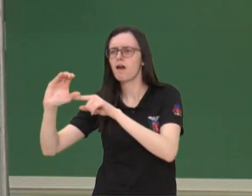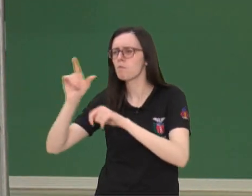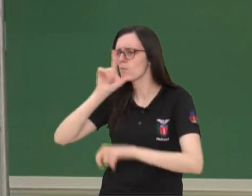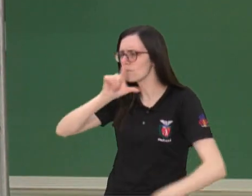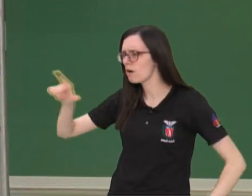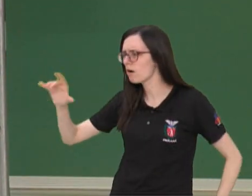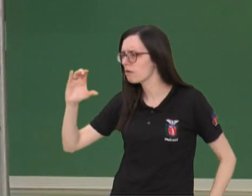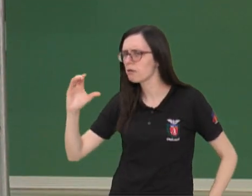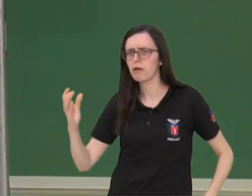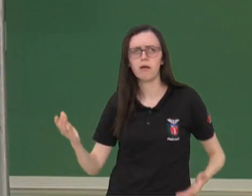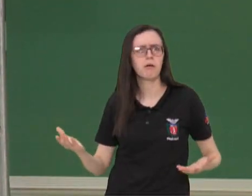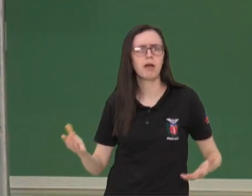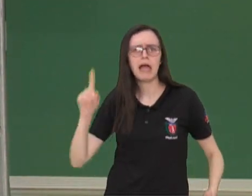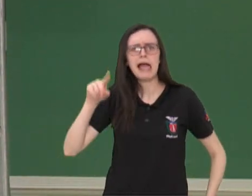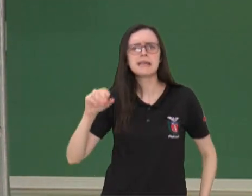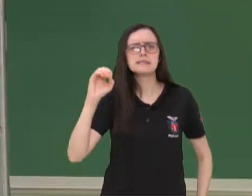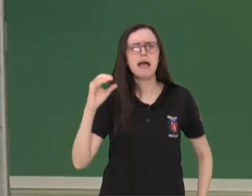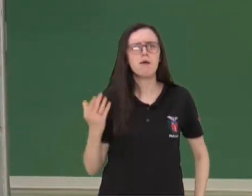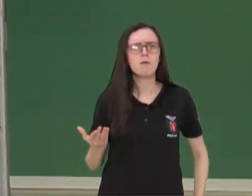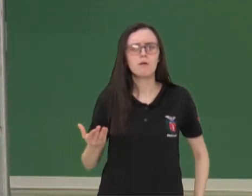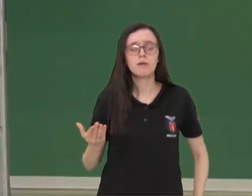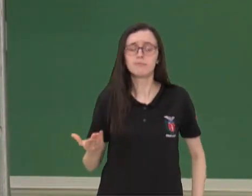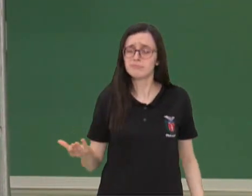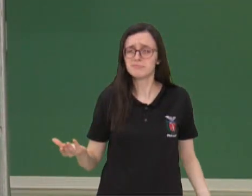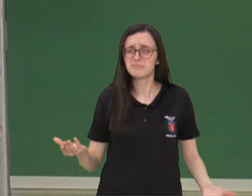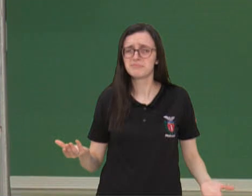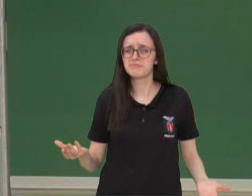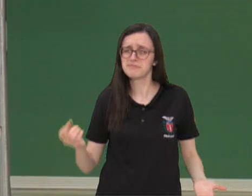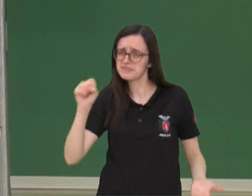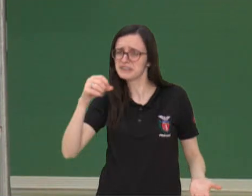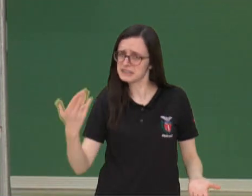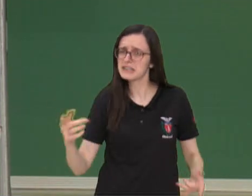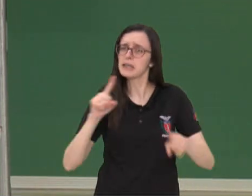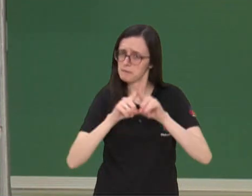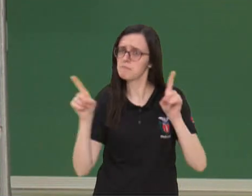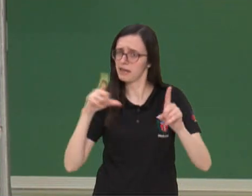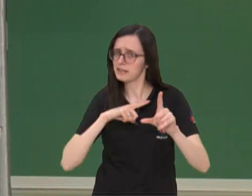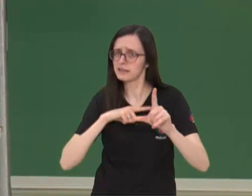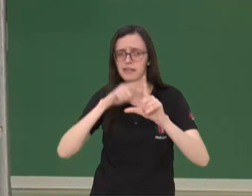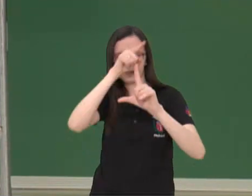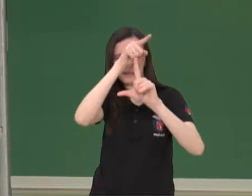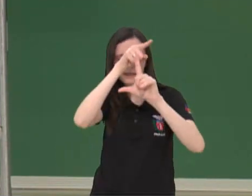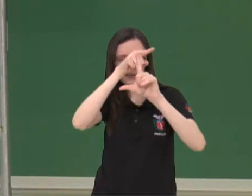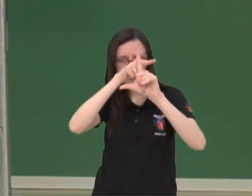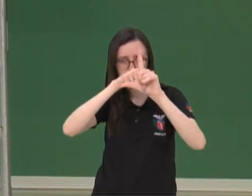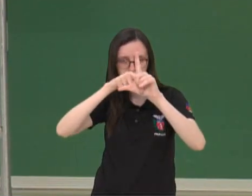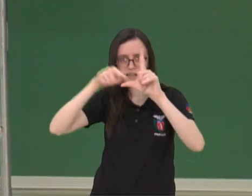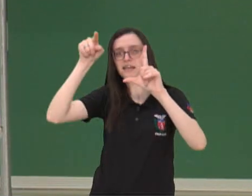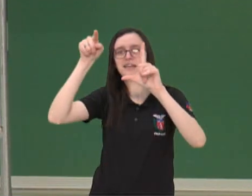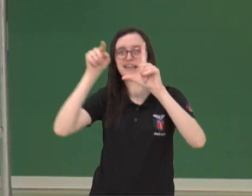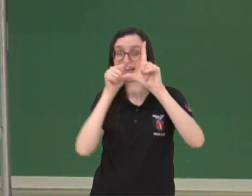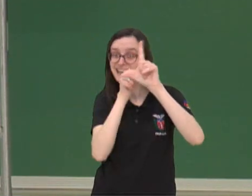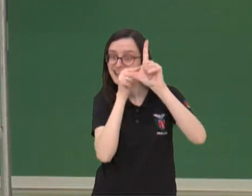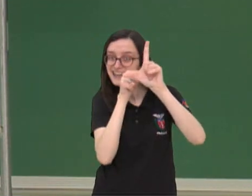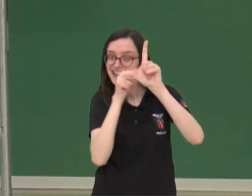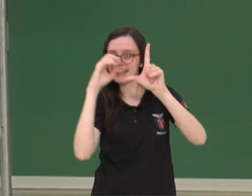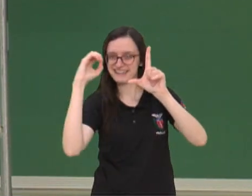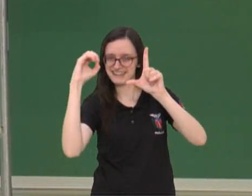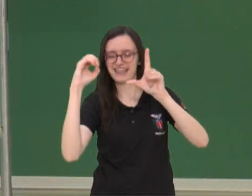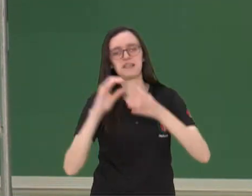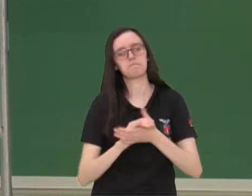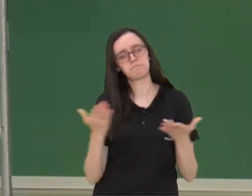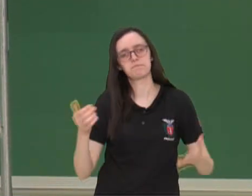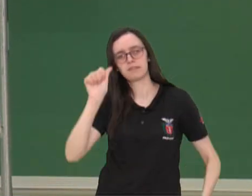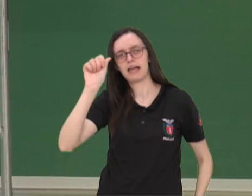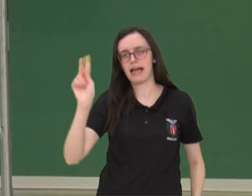Falou, professor, meu termo independente aqui é zero. Sim, mas intercepta o eixo y em zero. Então, o item